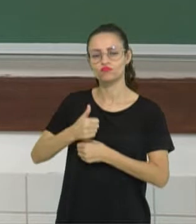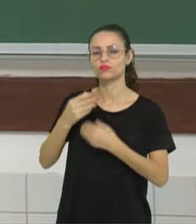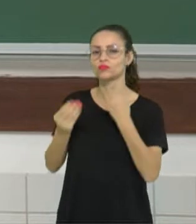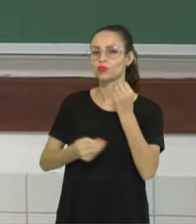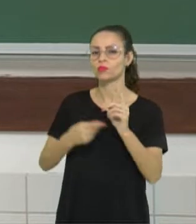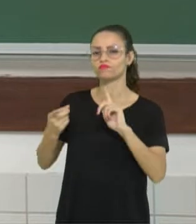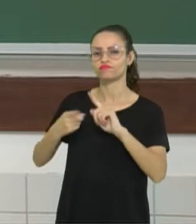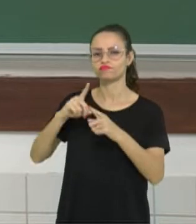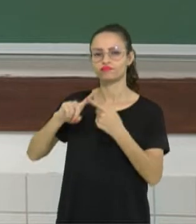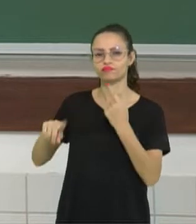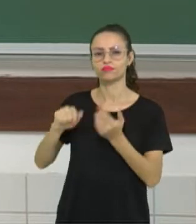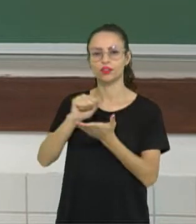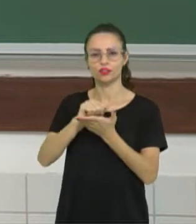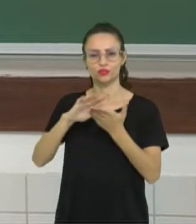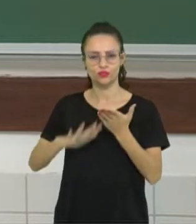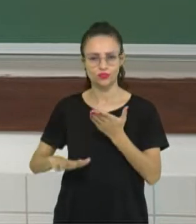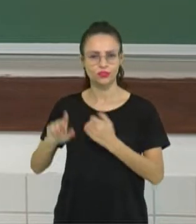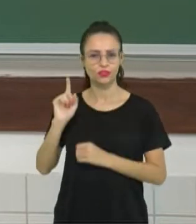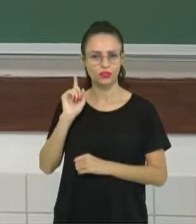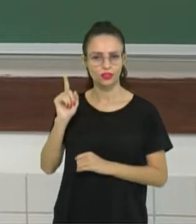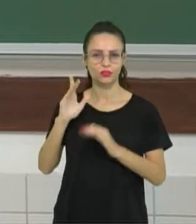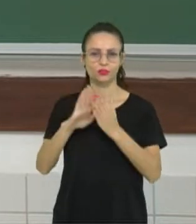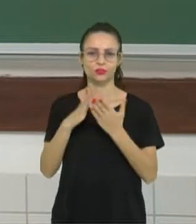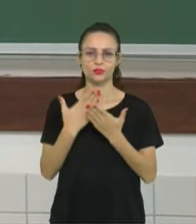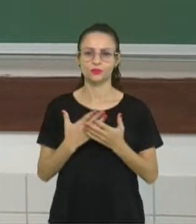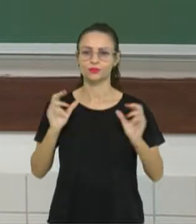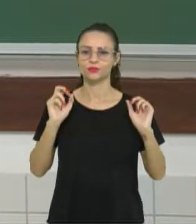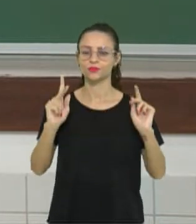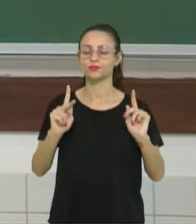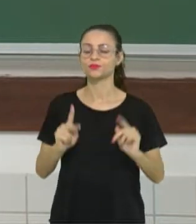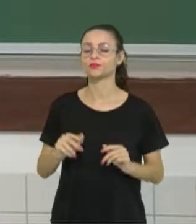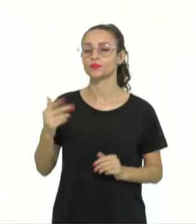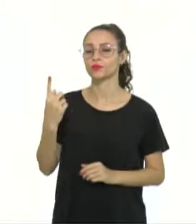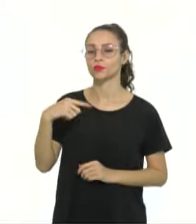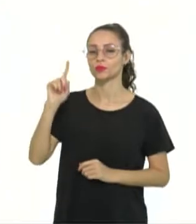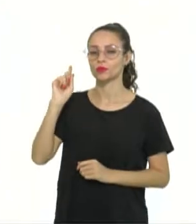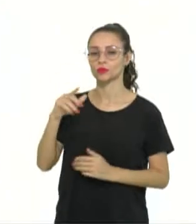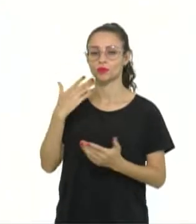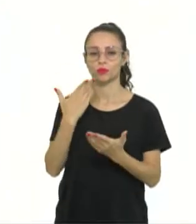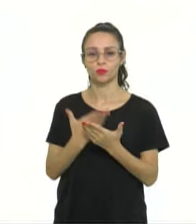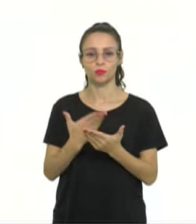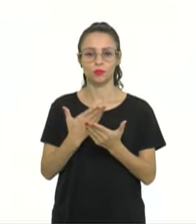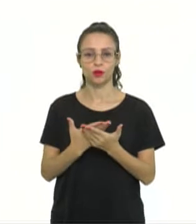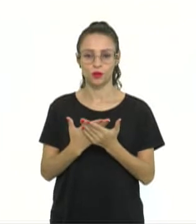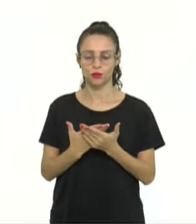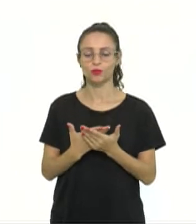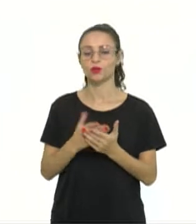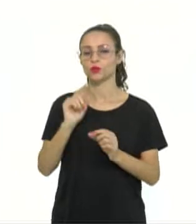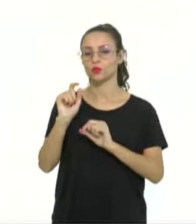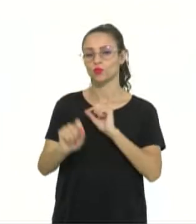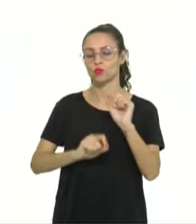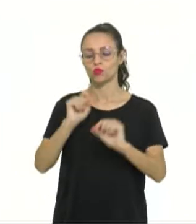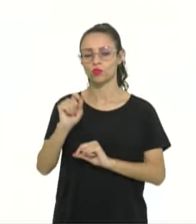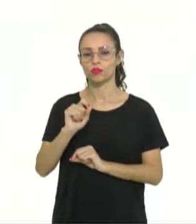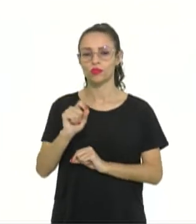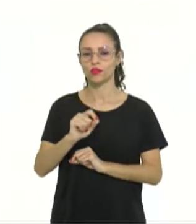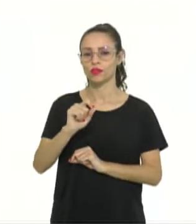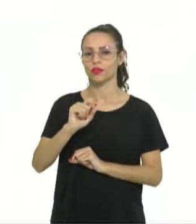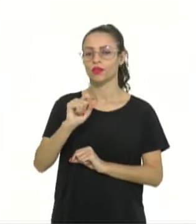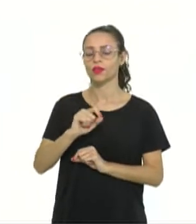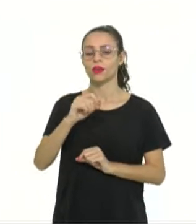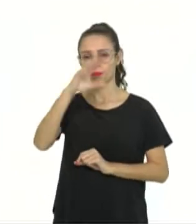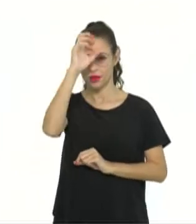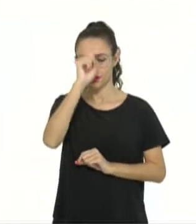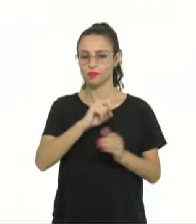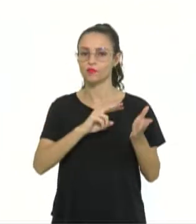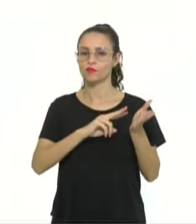material através do meio impresso, ok? Na aula passada, you like poem, don't you? Nós adquirimos o vocabulário